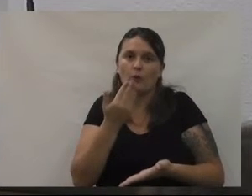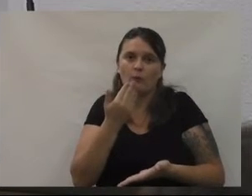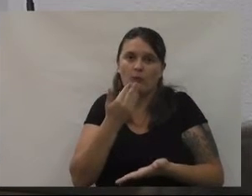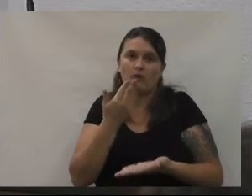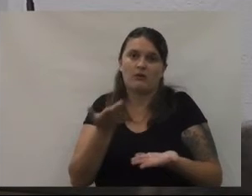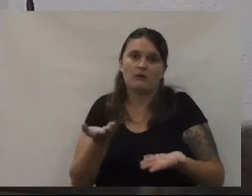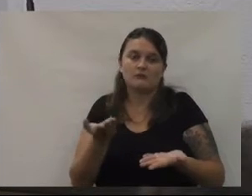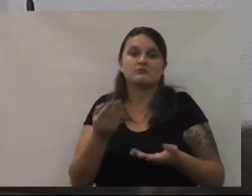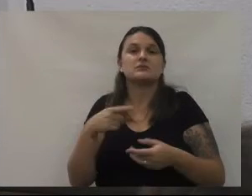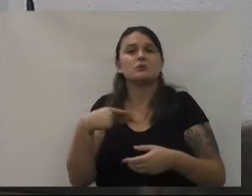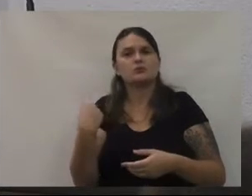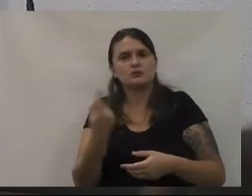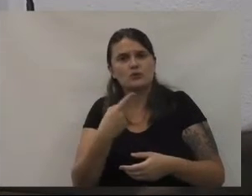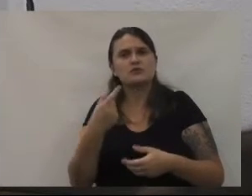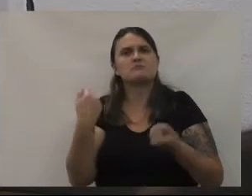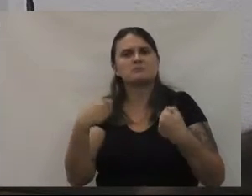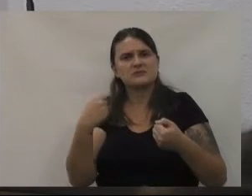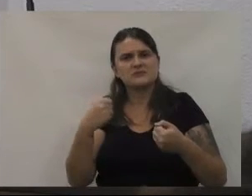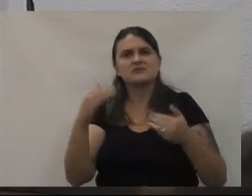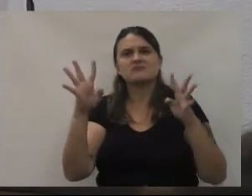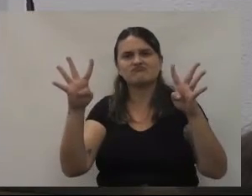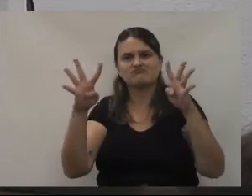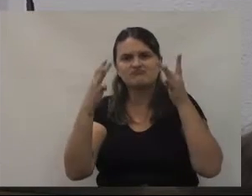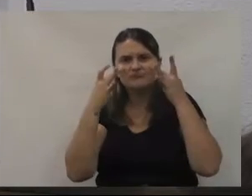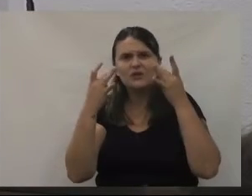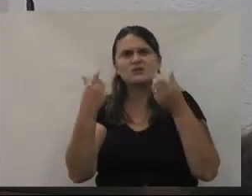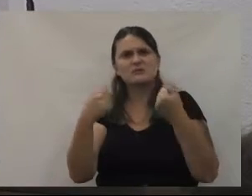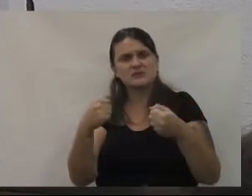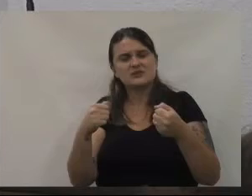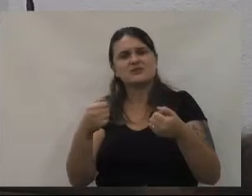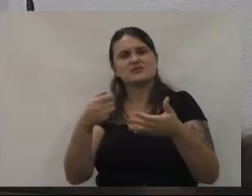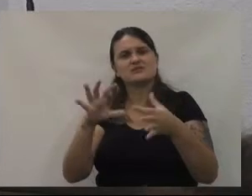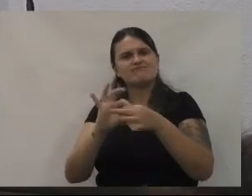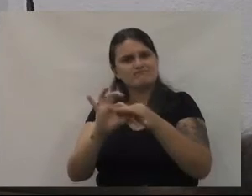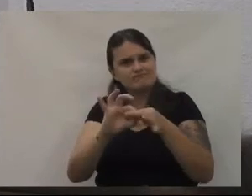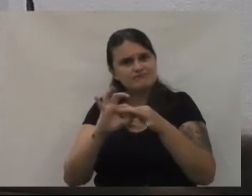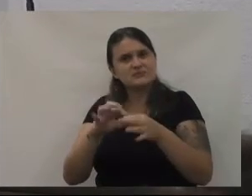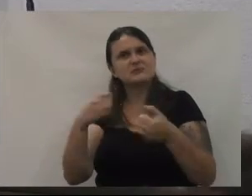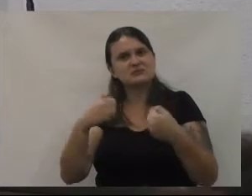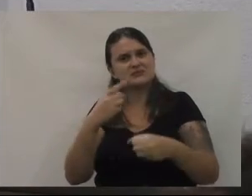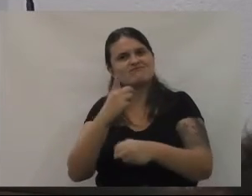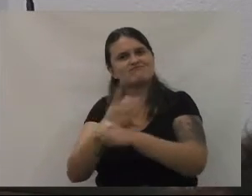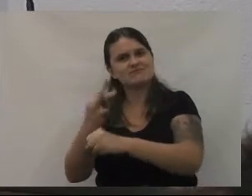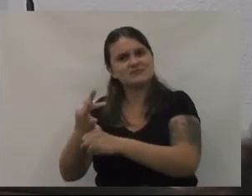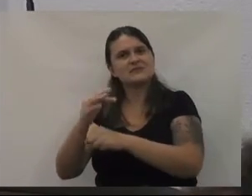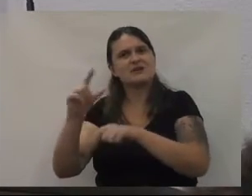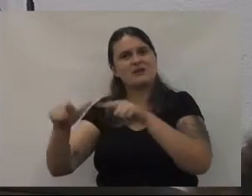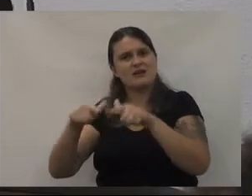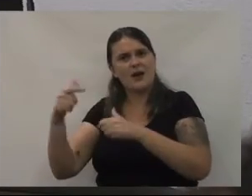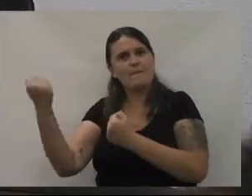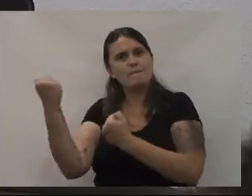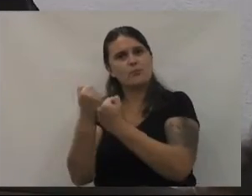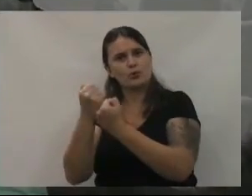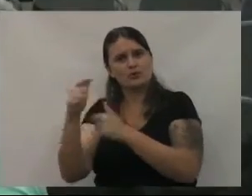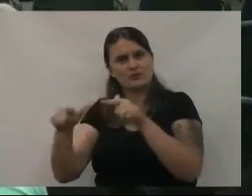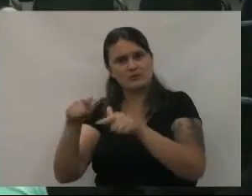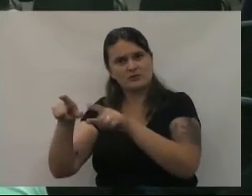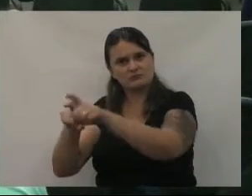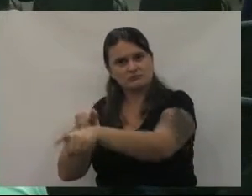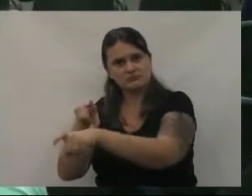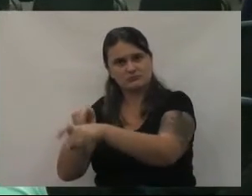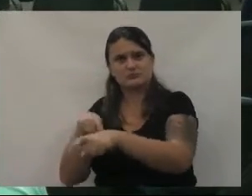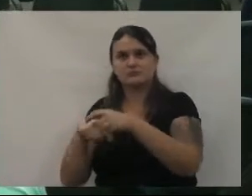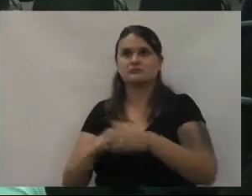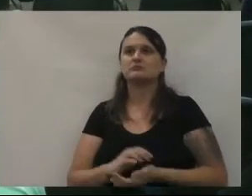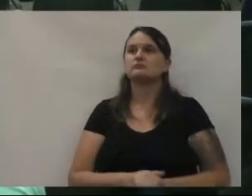mesa. Por isso que nós temos que nos irmanar e defender os nossos amigos trabalhadores rurais.